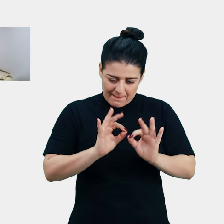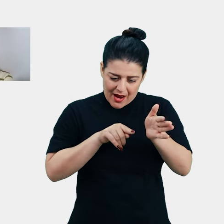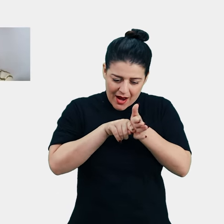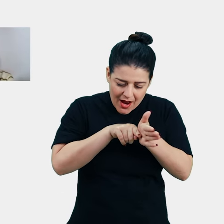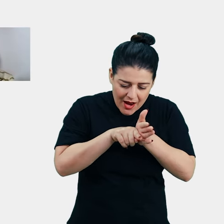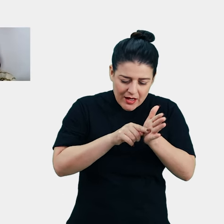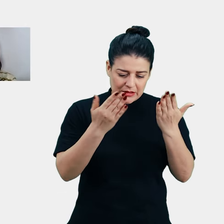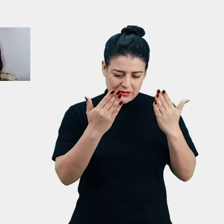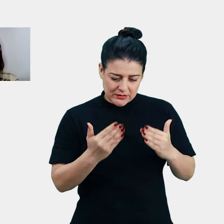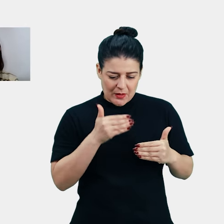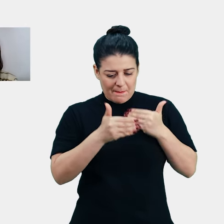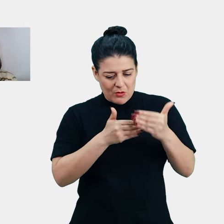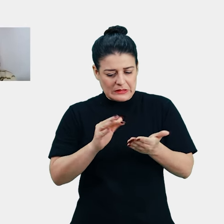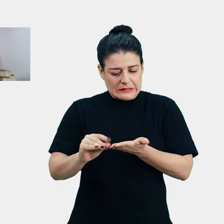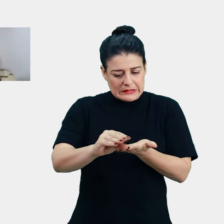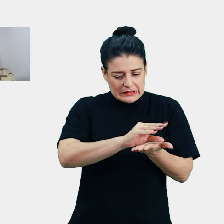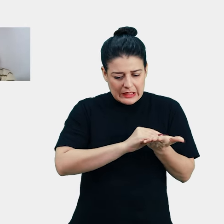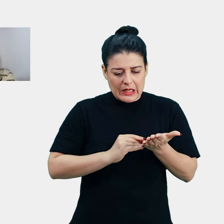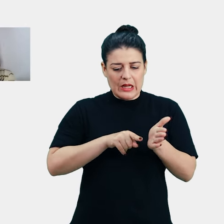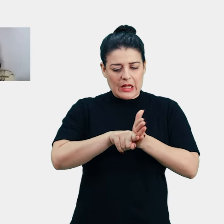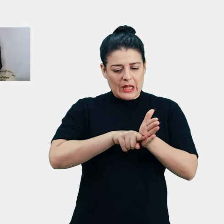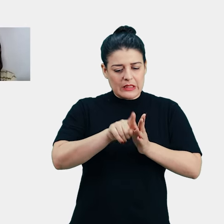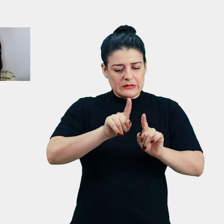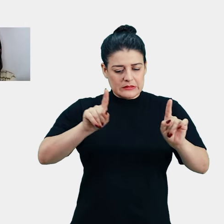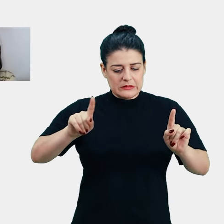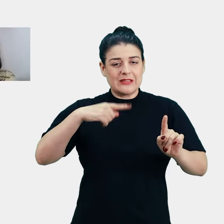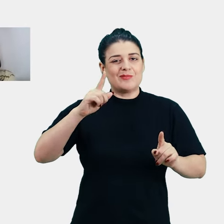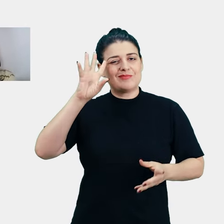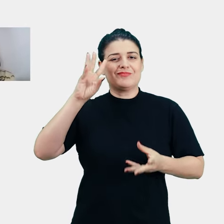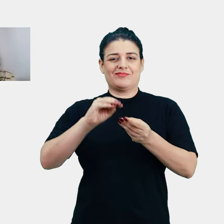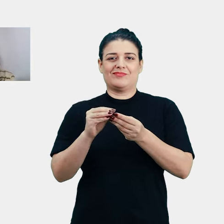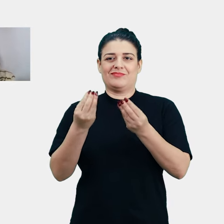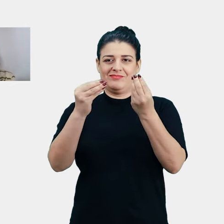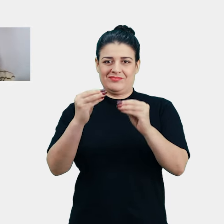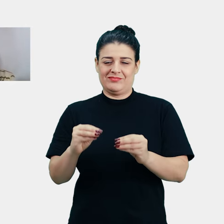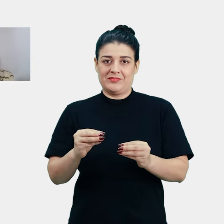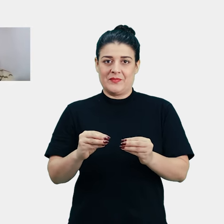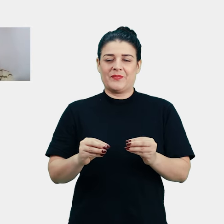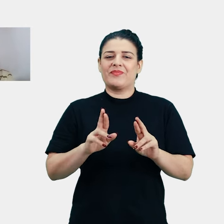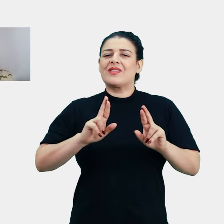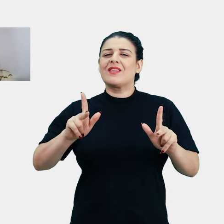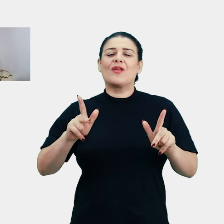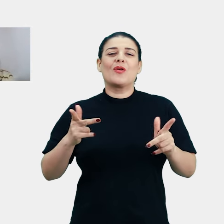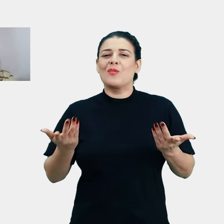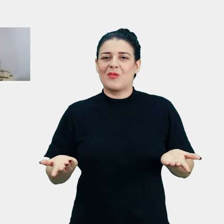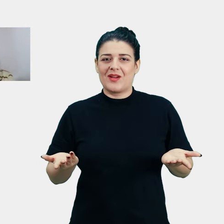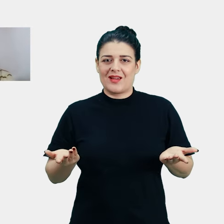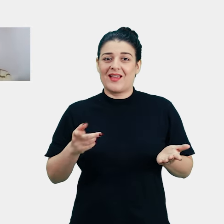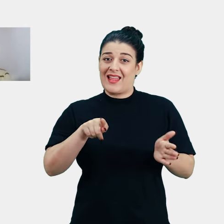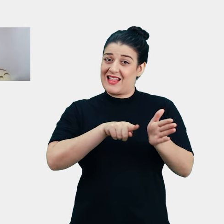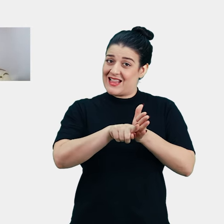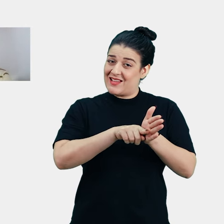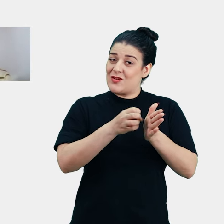análise instrumental, processa os dados, faz análise estatística e interpretação biológica. E aqui a grande diferença é que a gente faz uma